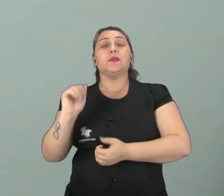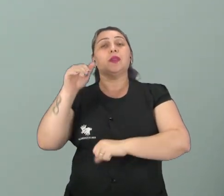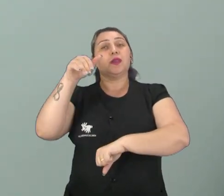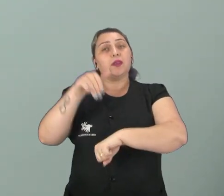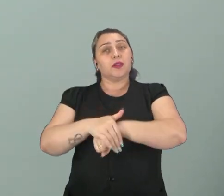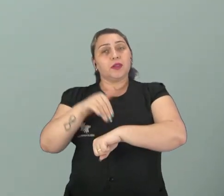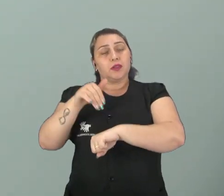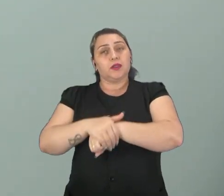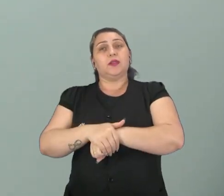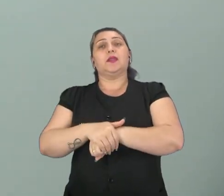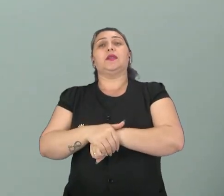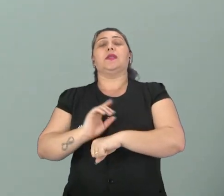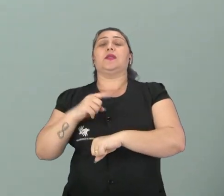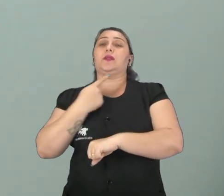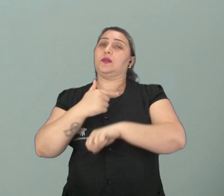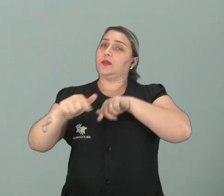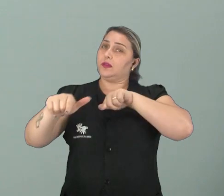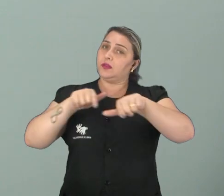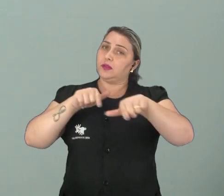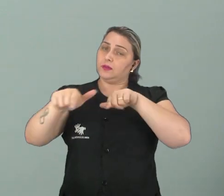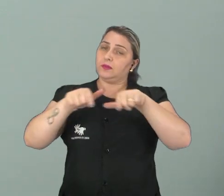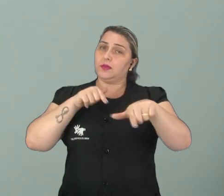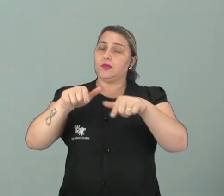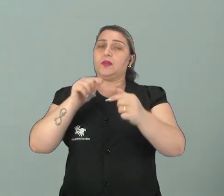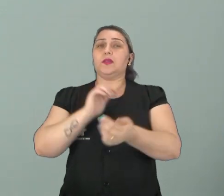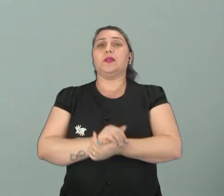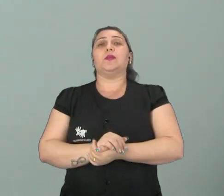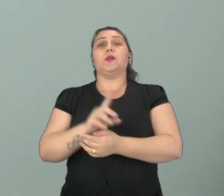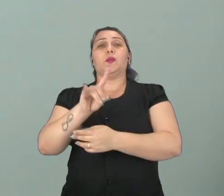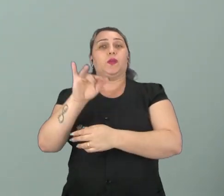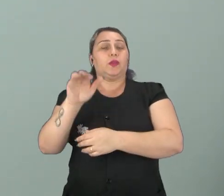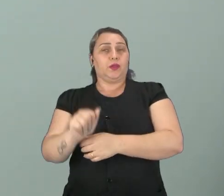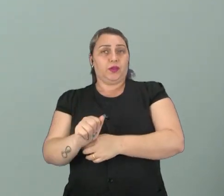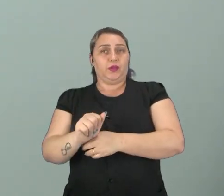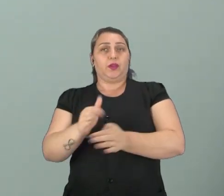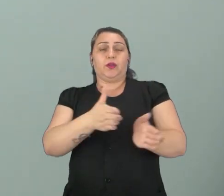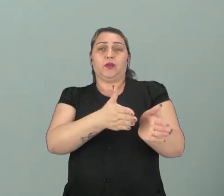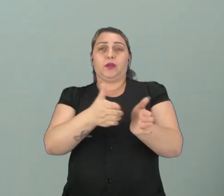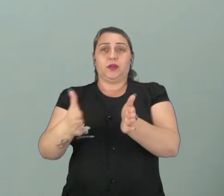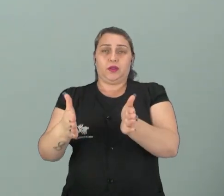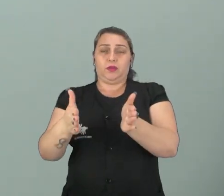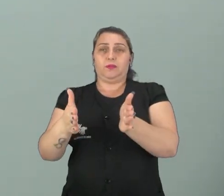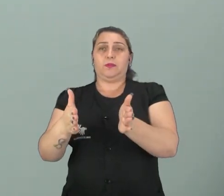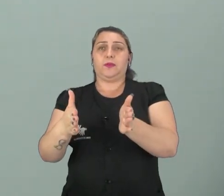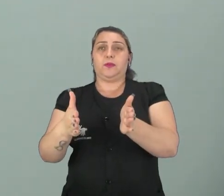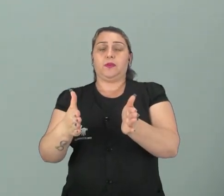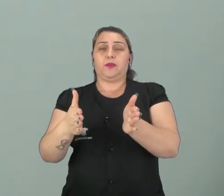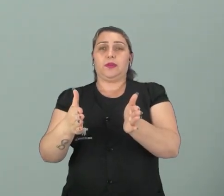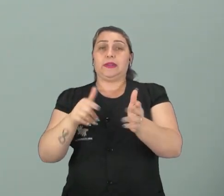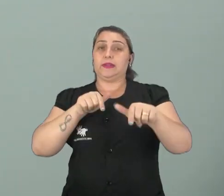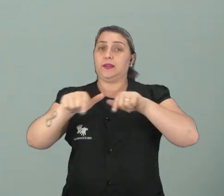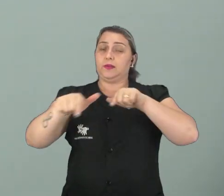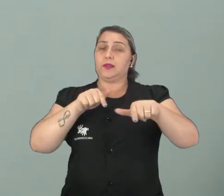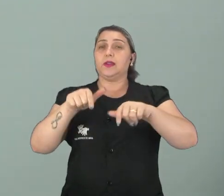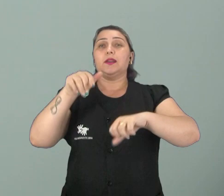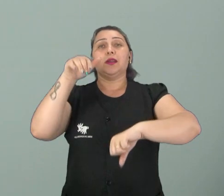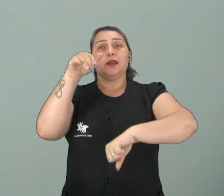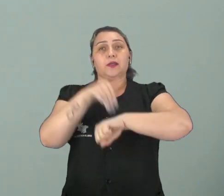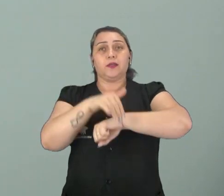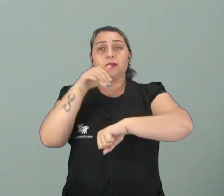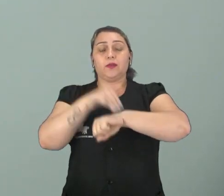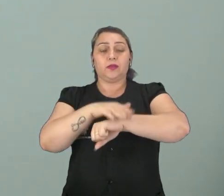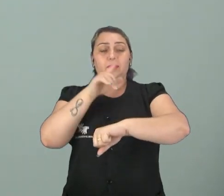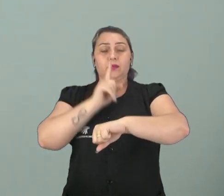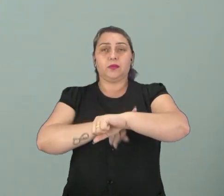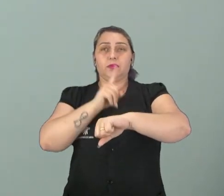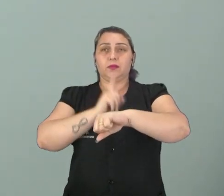ter a regulação das nossas atividades. Durante o dia, geralmente é o período que a gente se mantém mais ativo e durante a noite é o